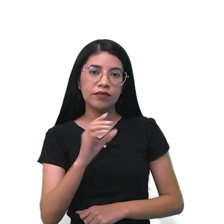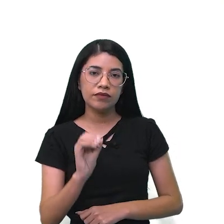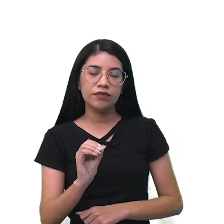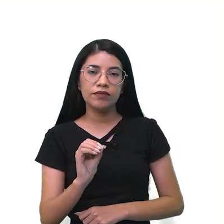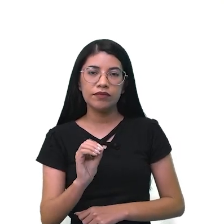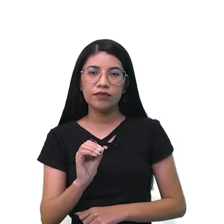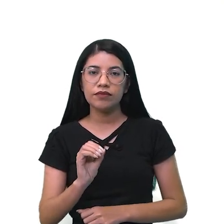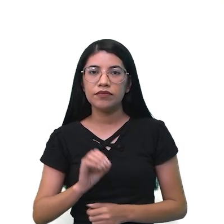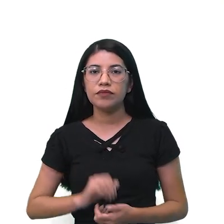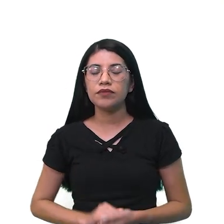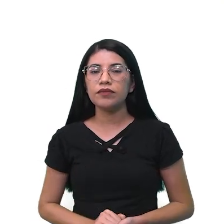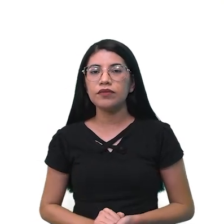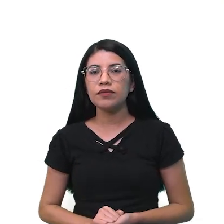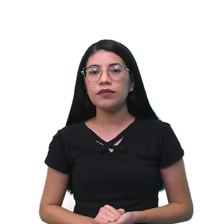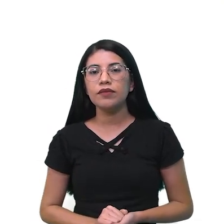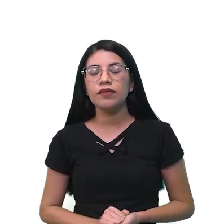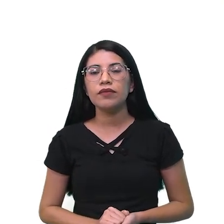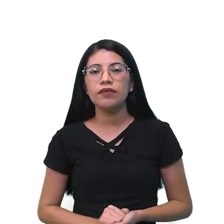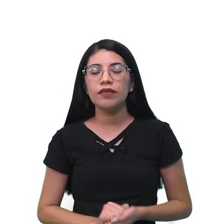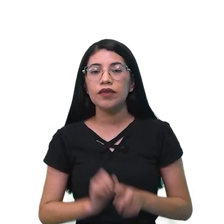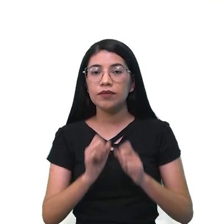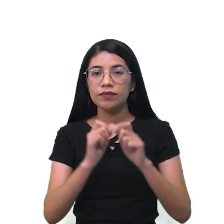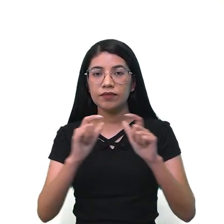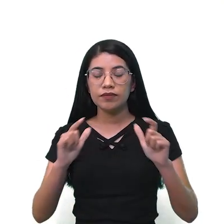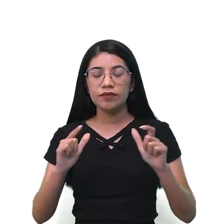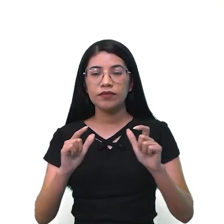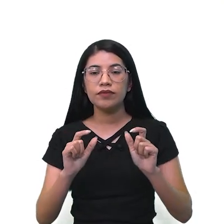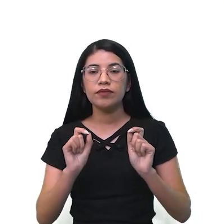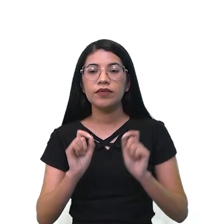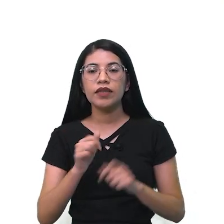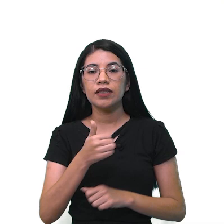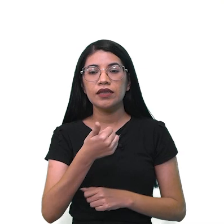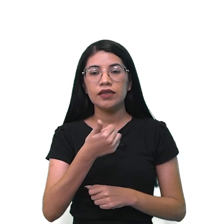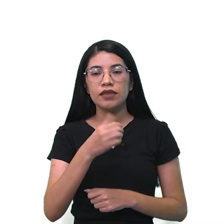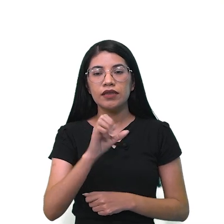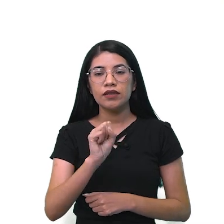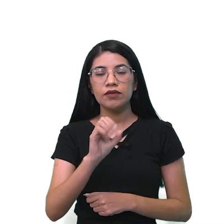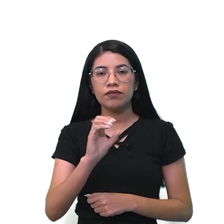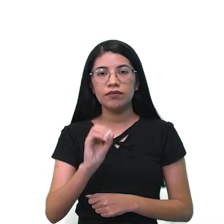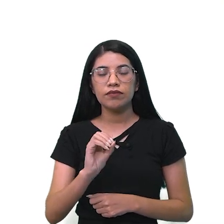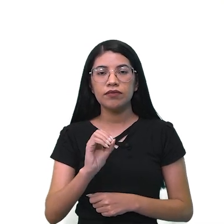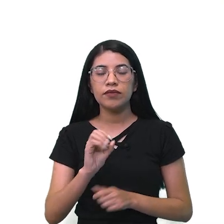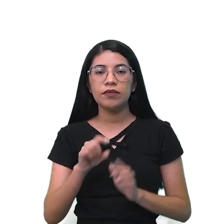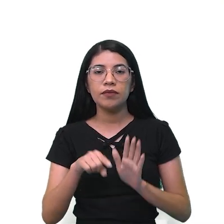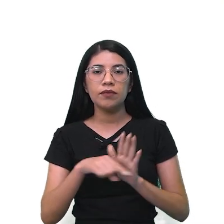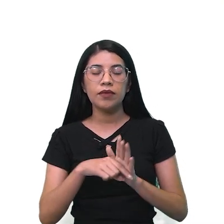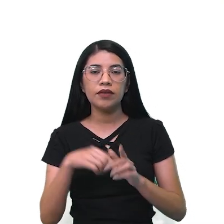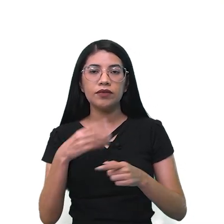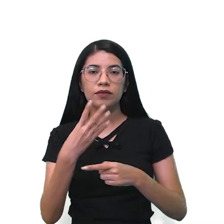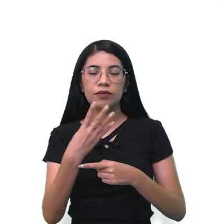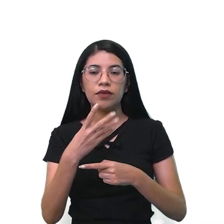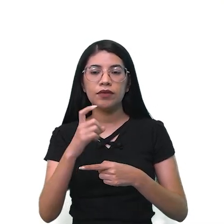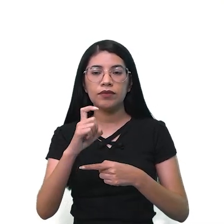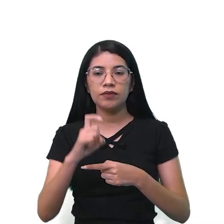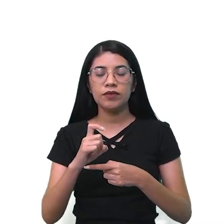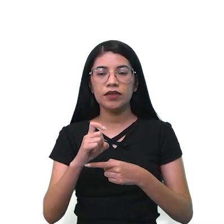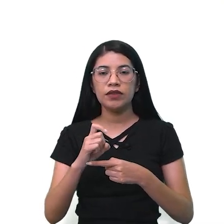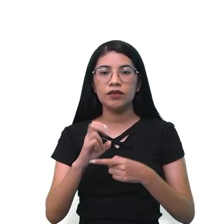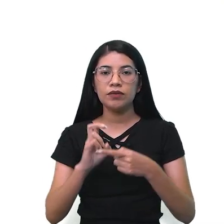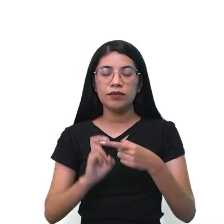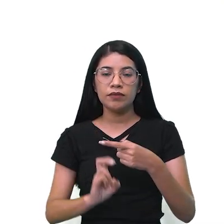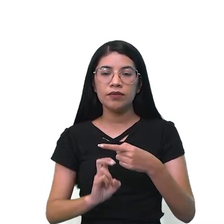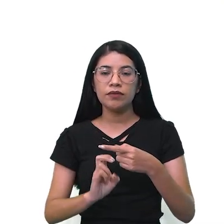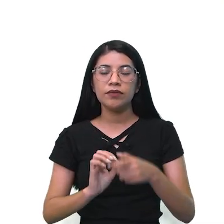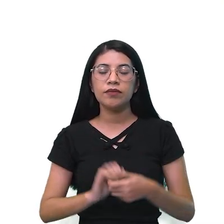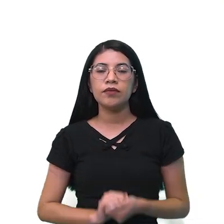certo? Então, aqui na minha expressão eu tenho 180 menos 4 vezes x. Só que